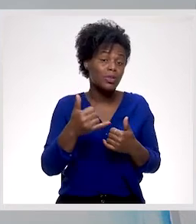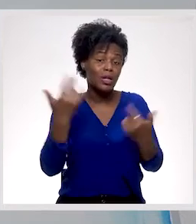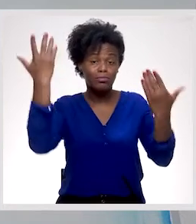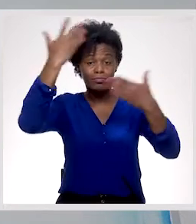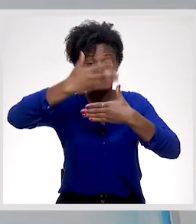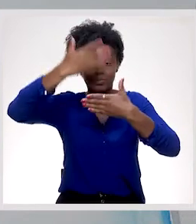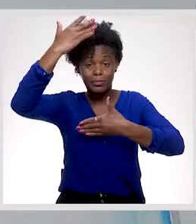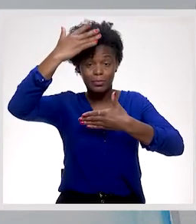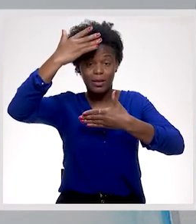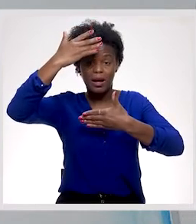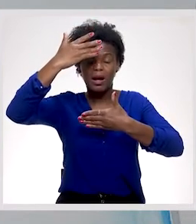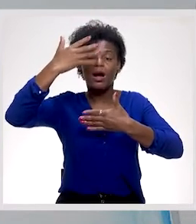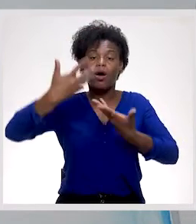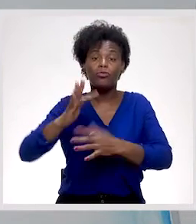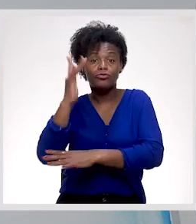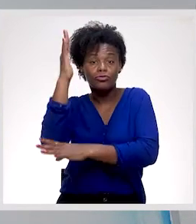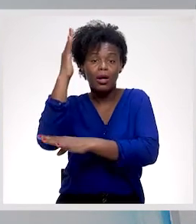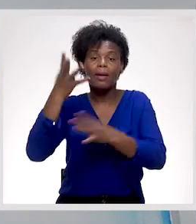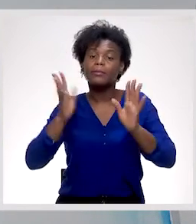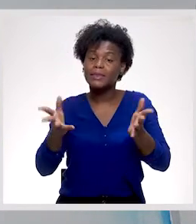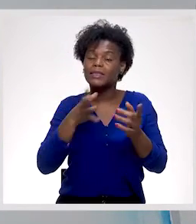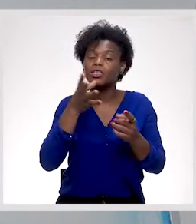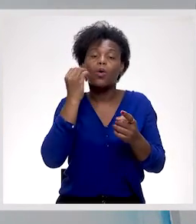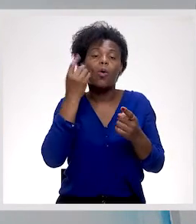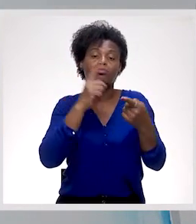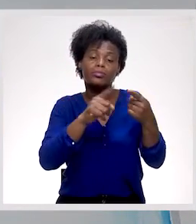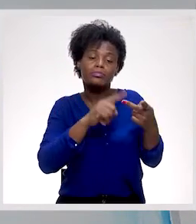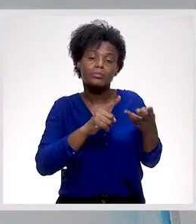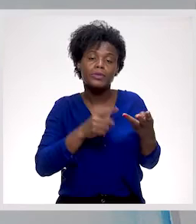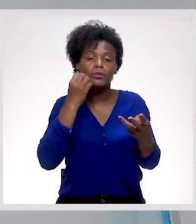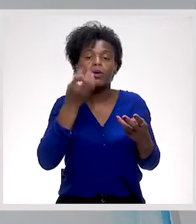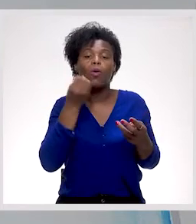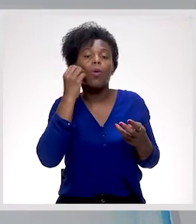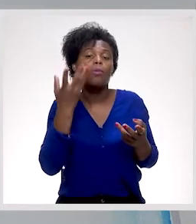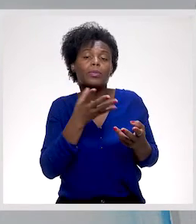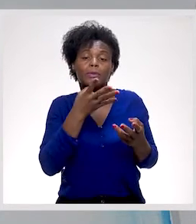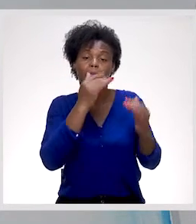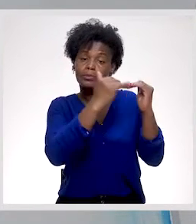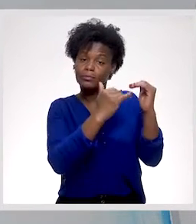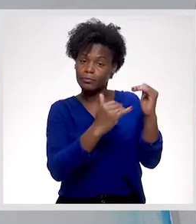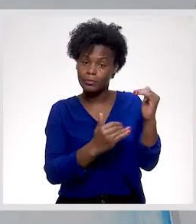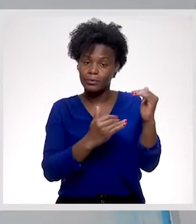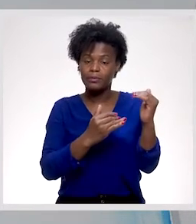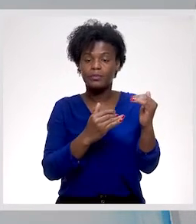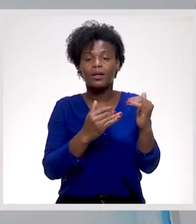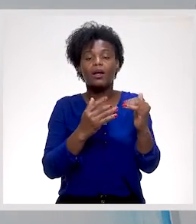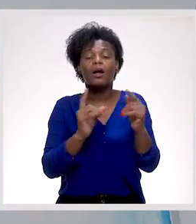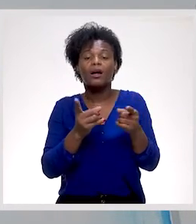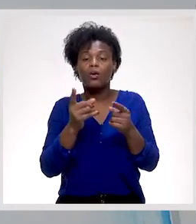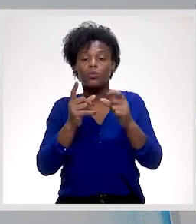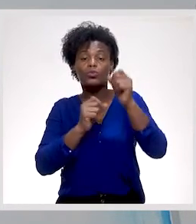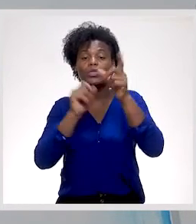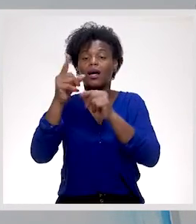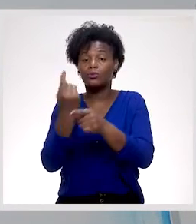indicar as características, que definir muito bem as características que os astros deviam ter para